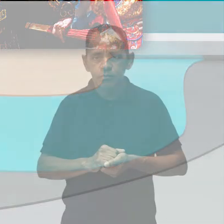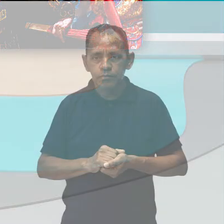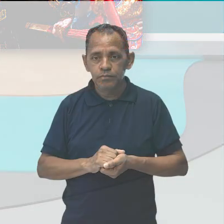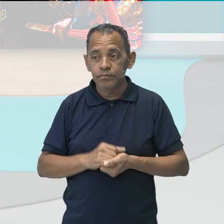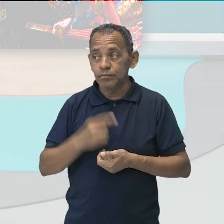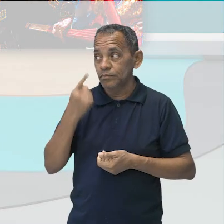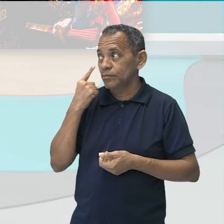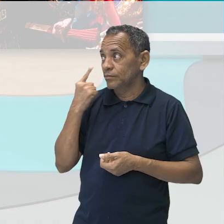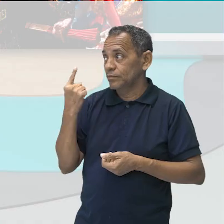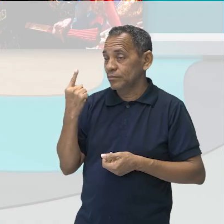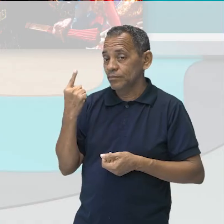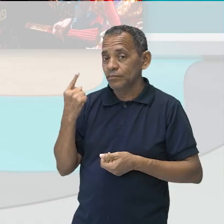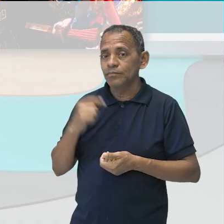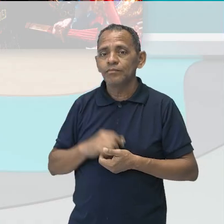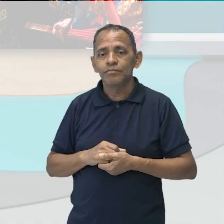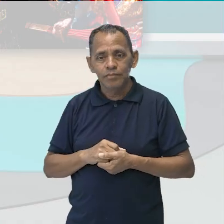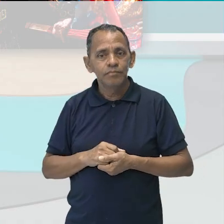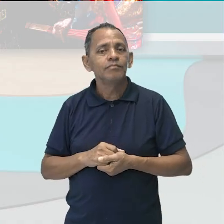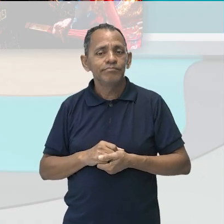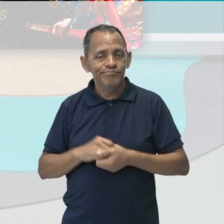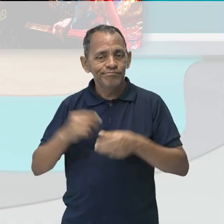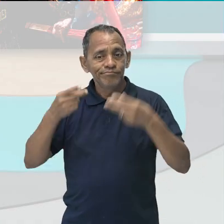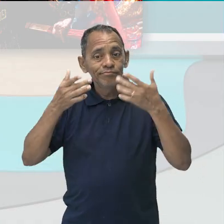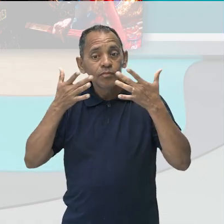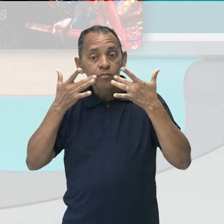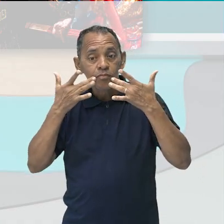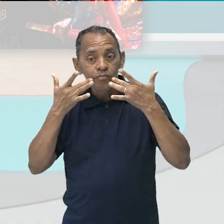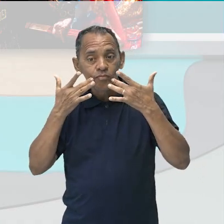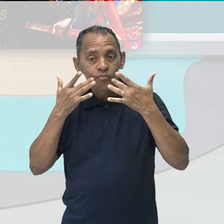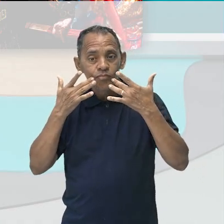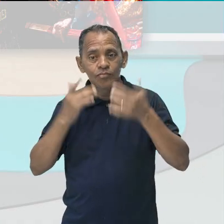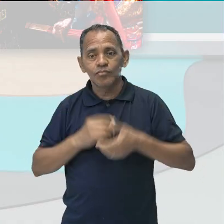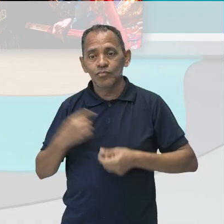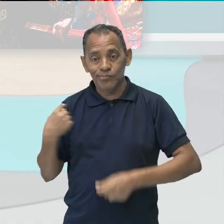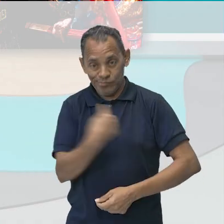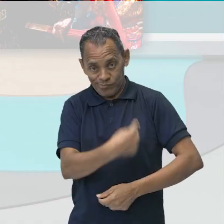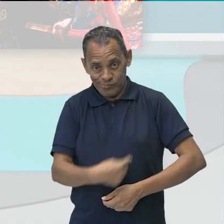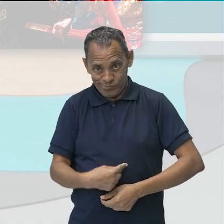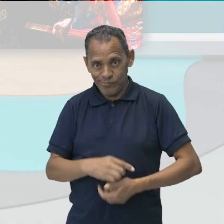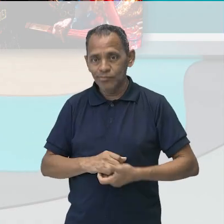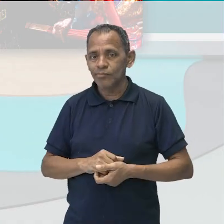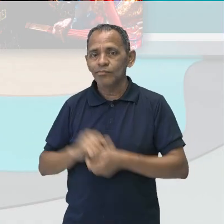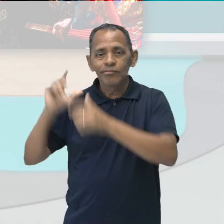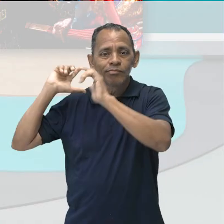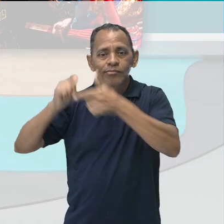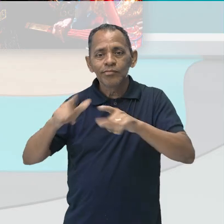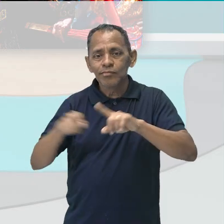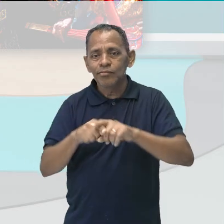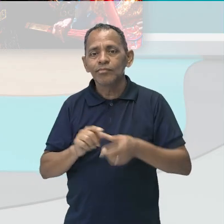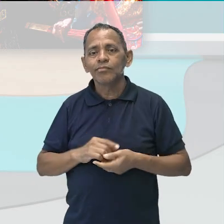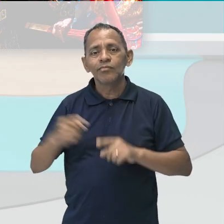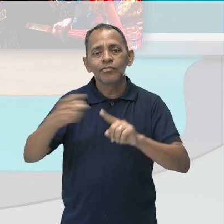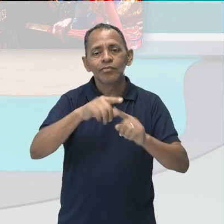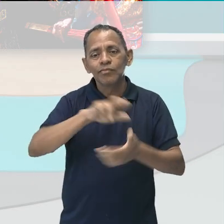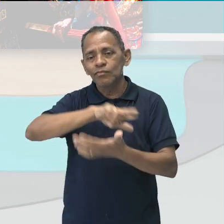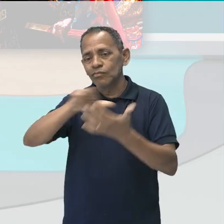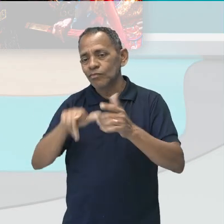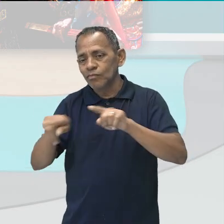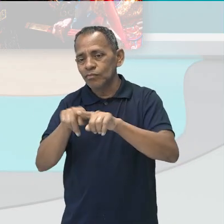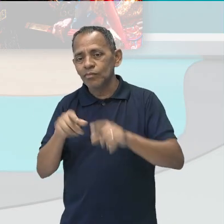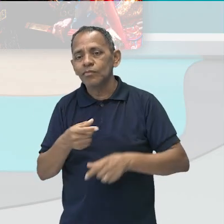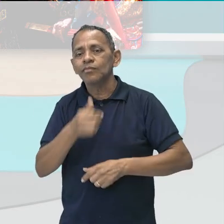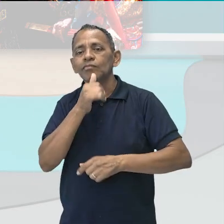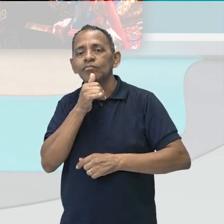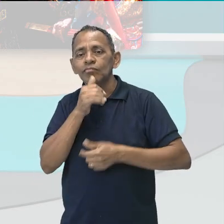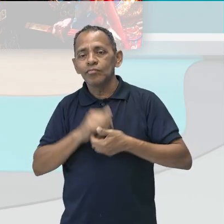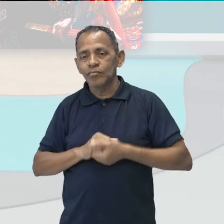E aqui nós temos o teatro chinês tradicional, que inclui várias formas tradicionais de teatro na China, como o teatro